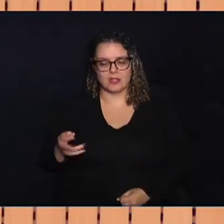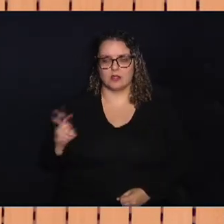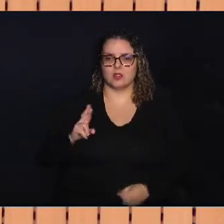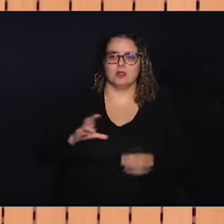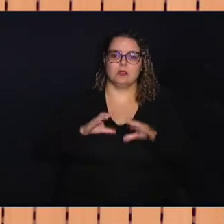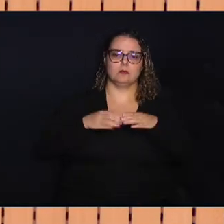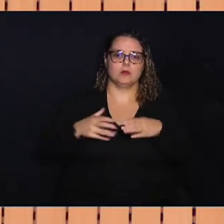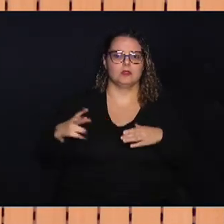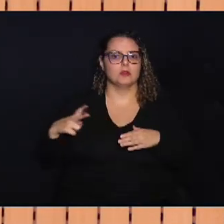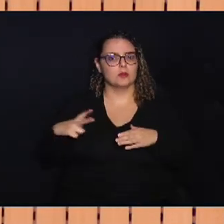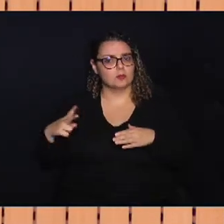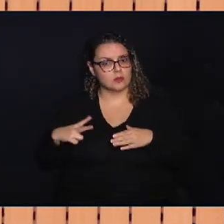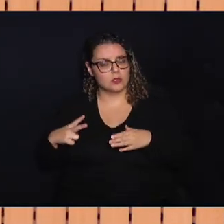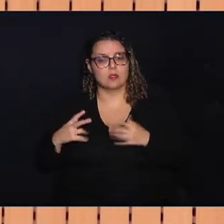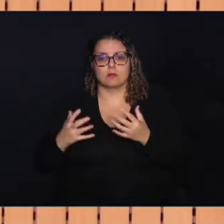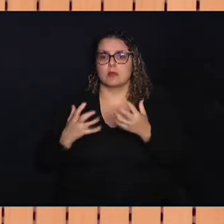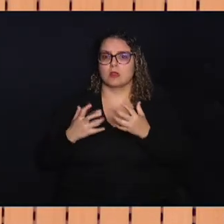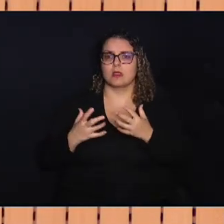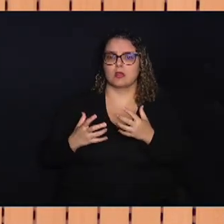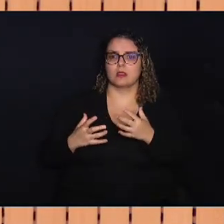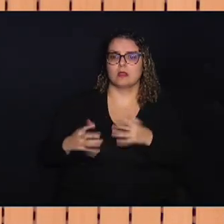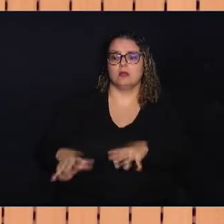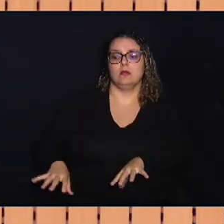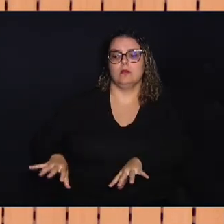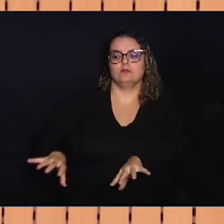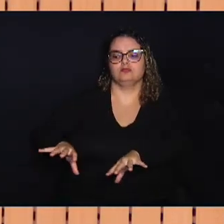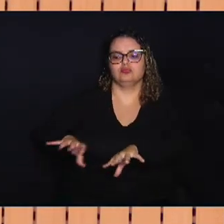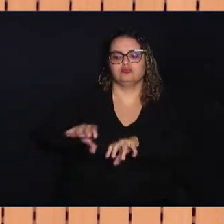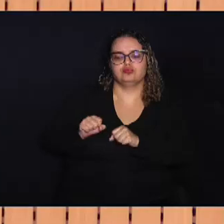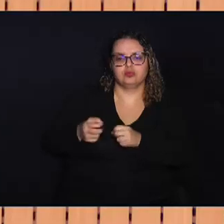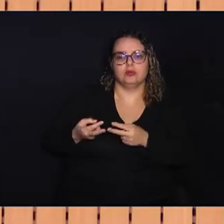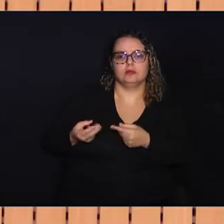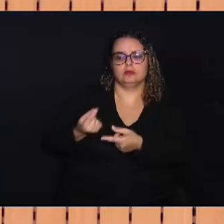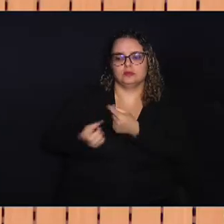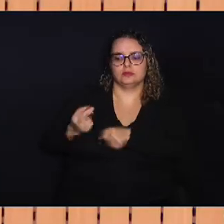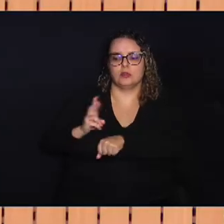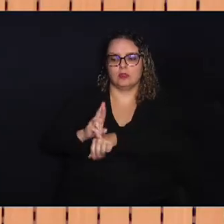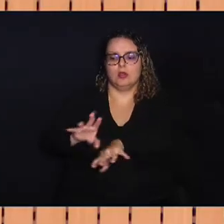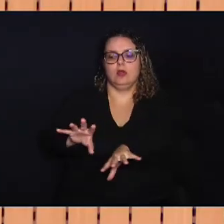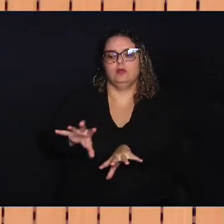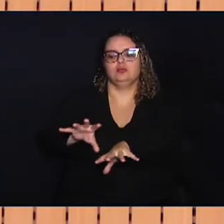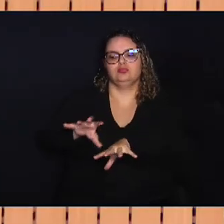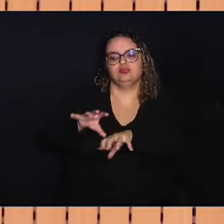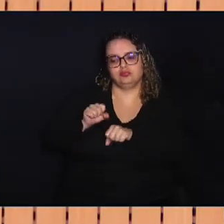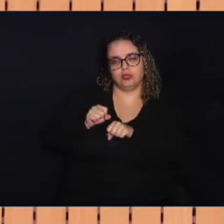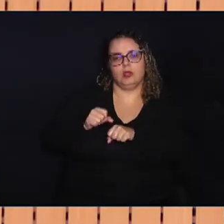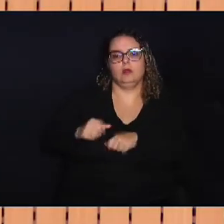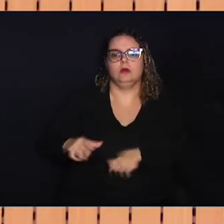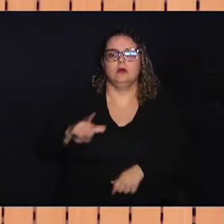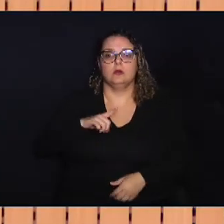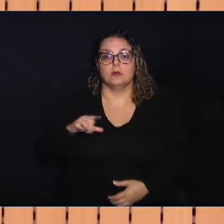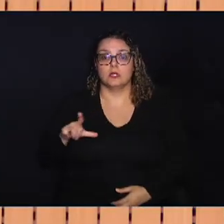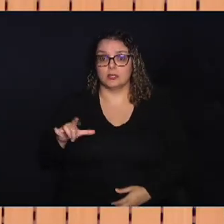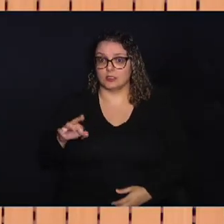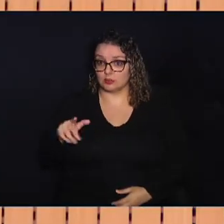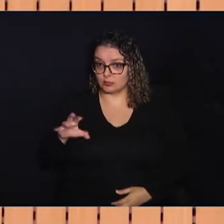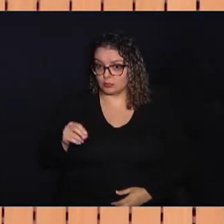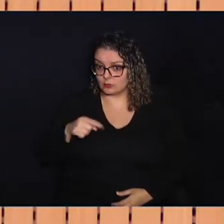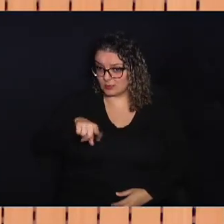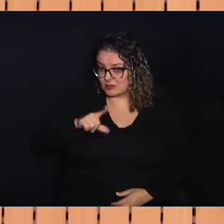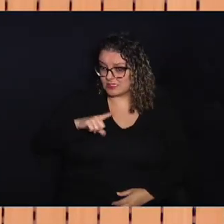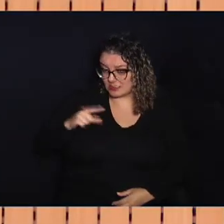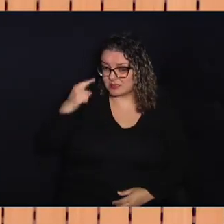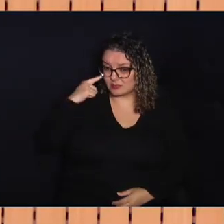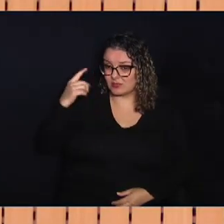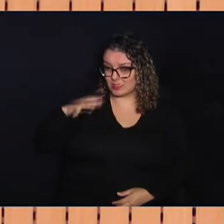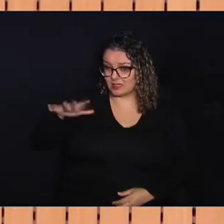grupos privados que querem se apropriar dos recursos para a educação em busca de lucro. Para vocês terem uma ideia, esse segundo